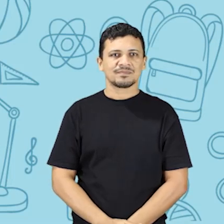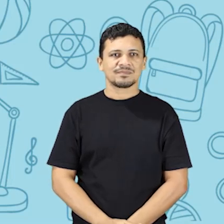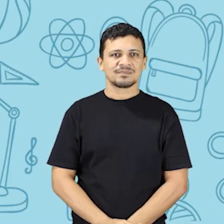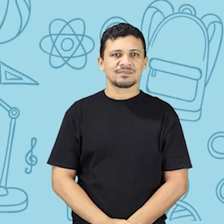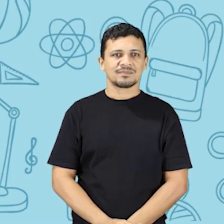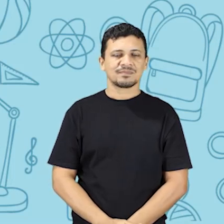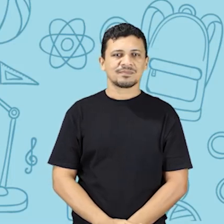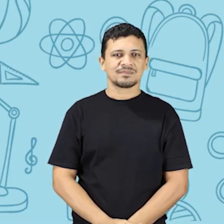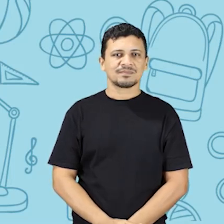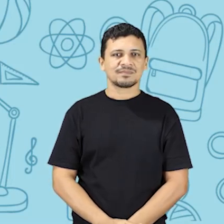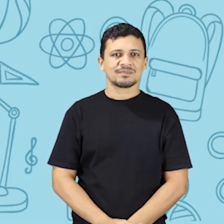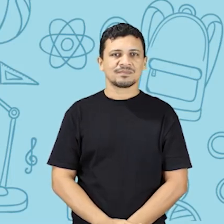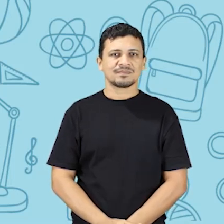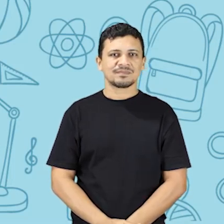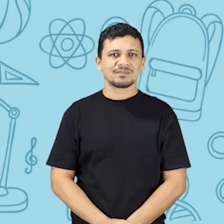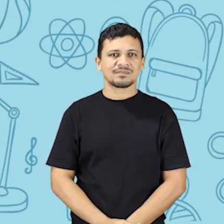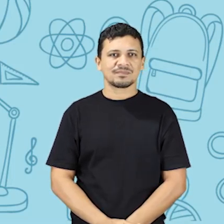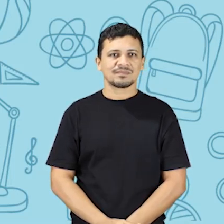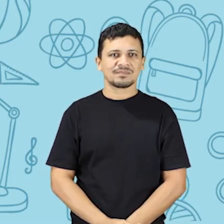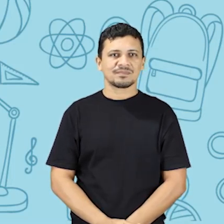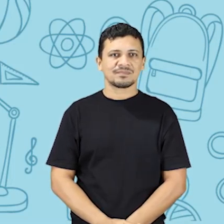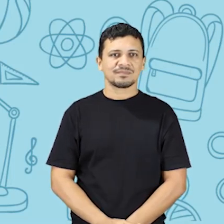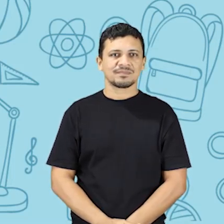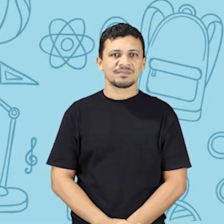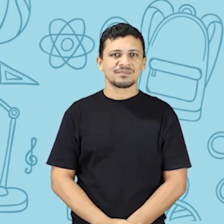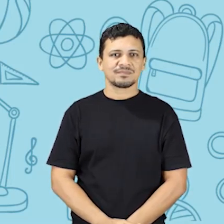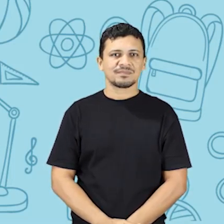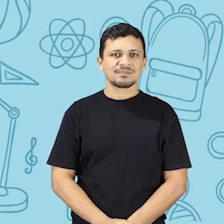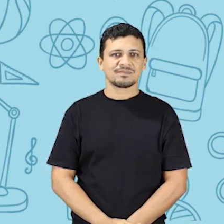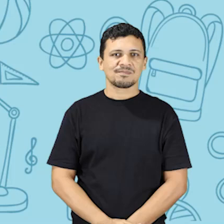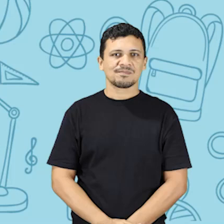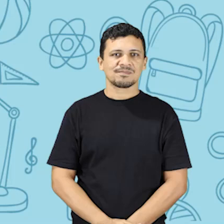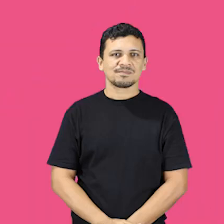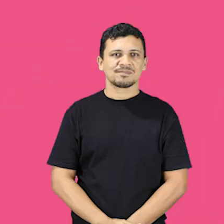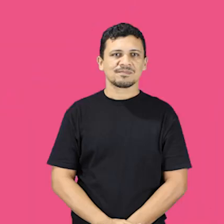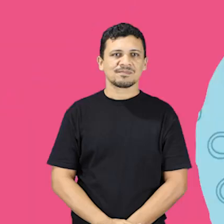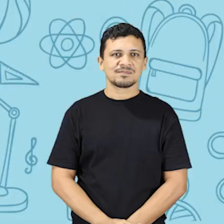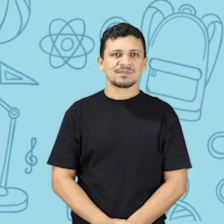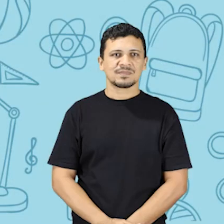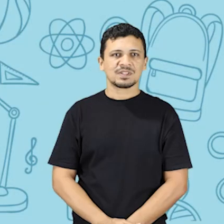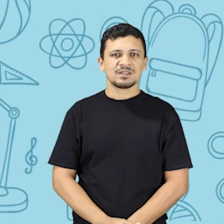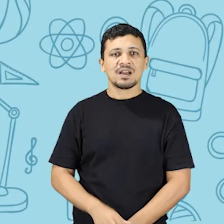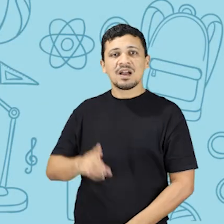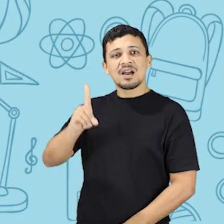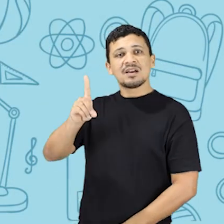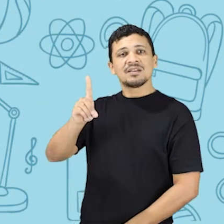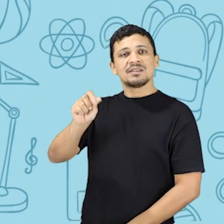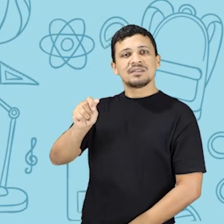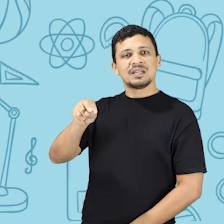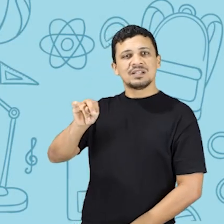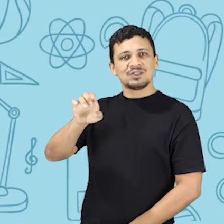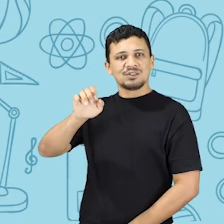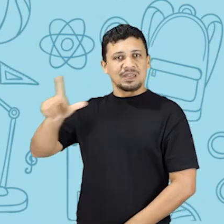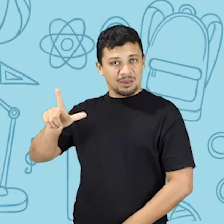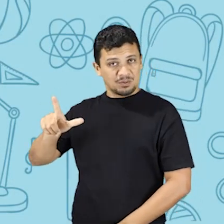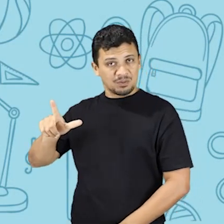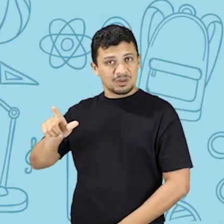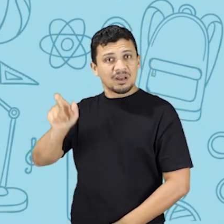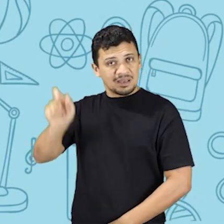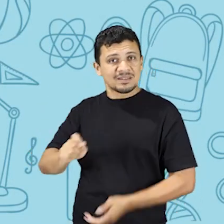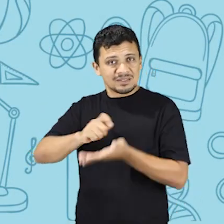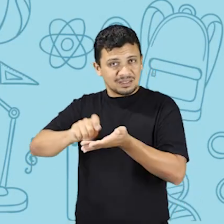Sapo e o Deus da Chuva e Baaca, o Pequeno Deus. Daniel Munduruku é